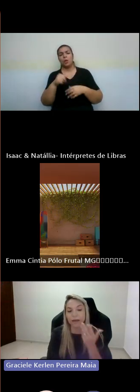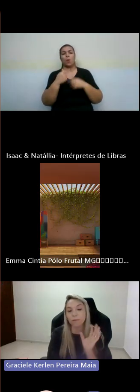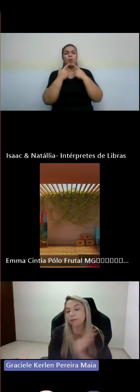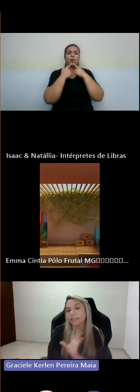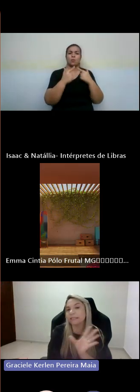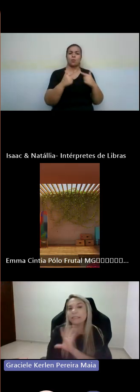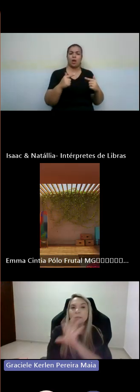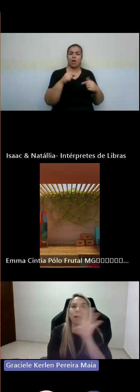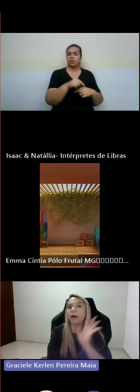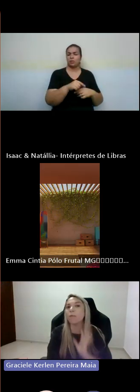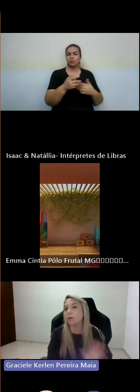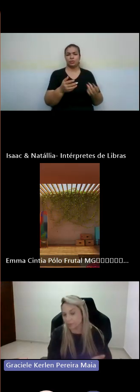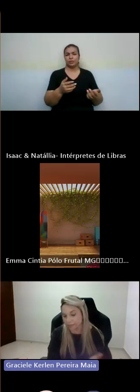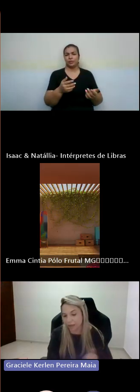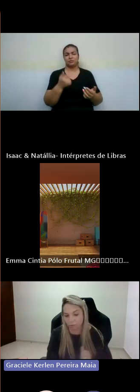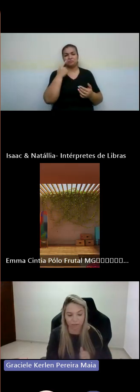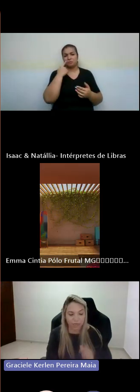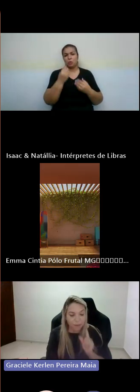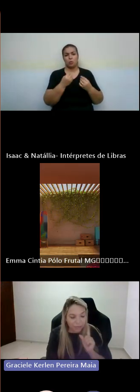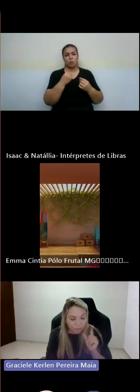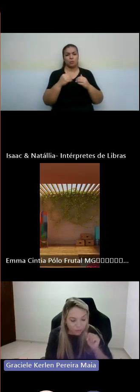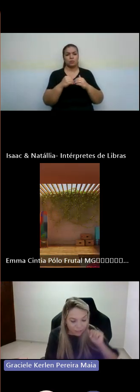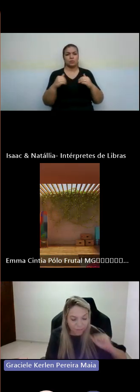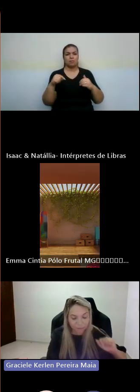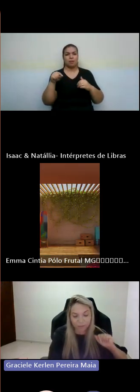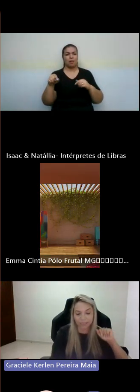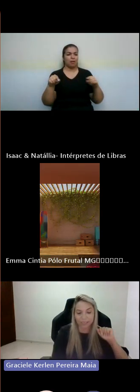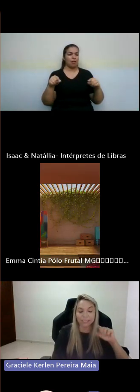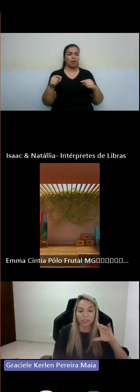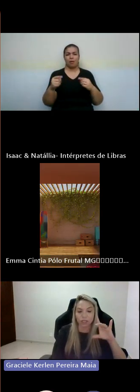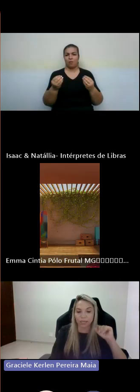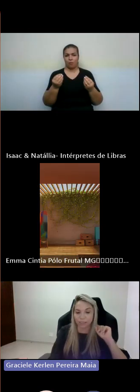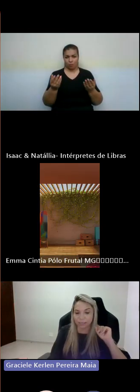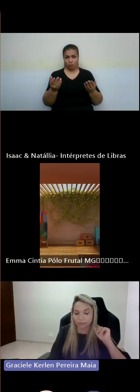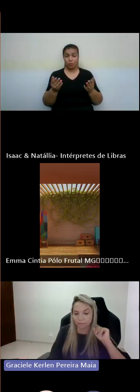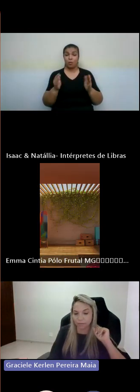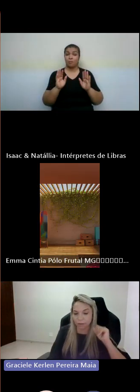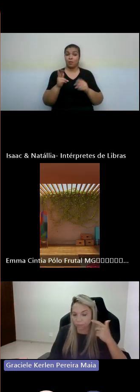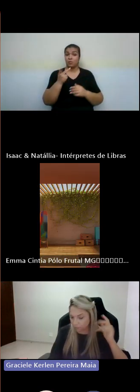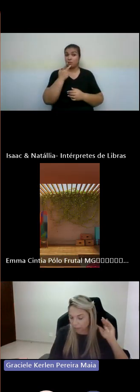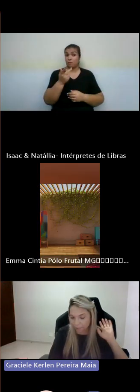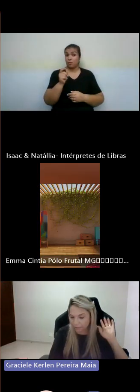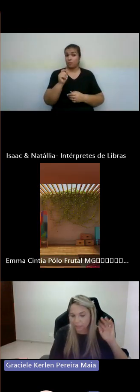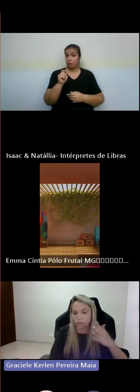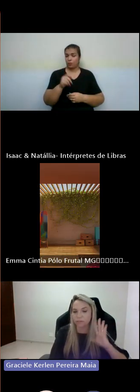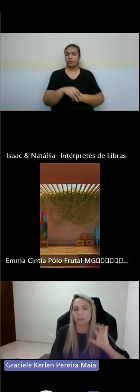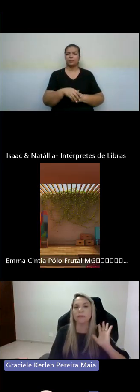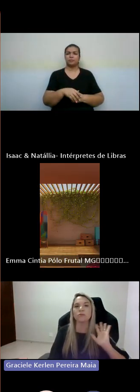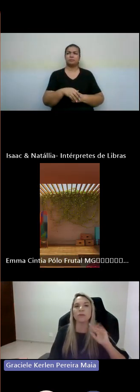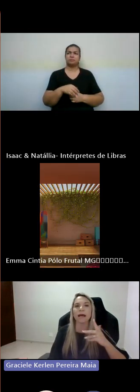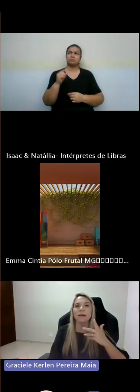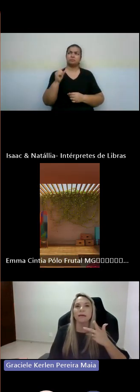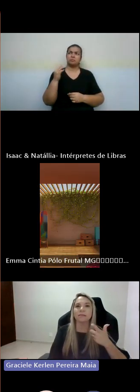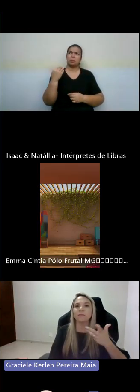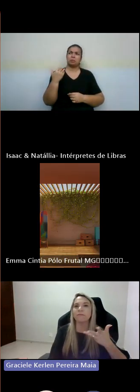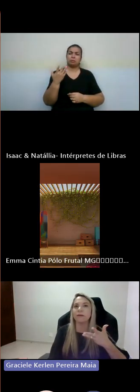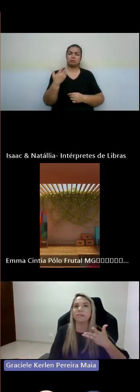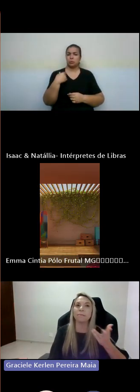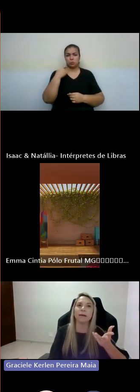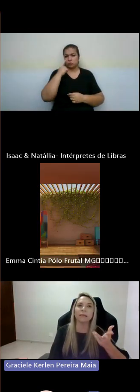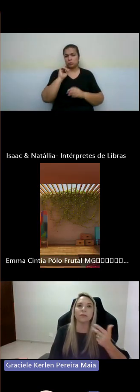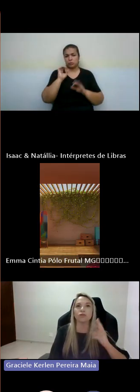não vê a importância de separar uma coisa da outra. Mas eu vou dizer para vocês, esses dias, um tempo atrás, eu não sei mensurar